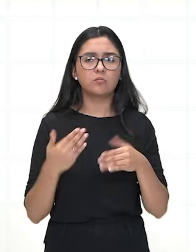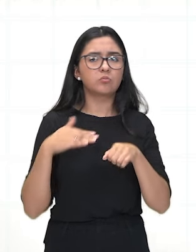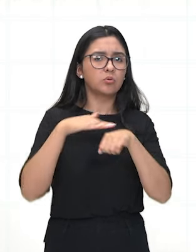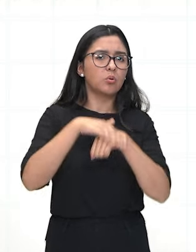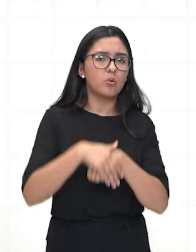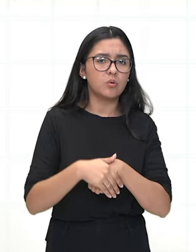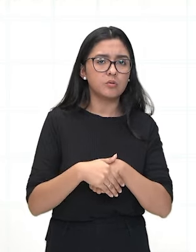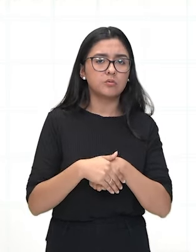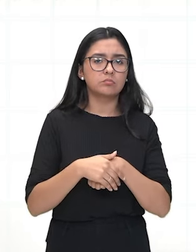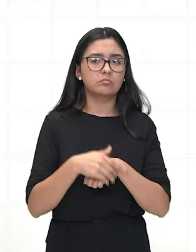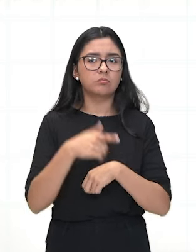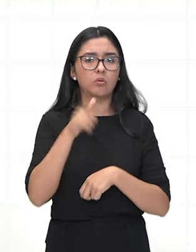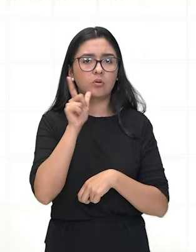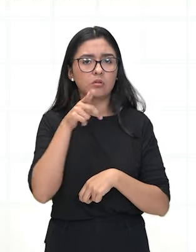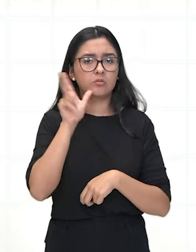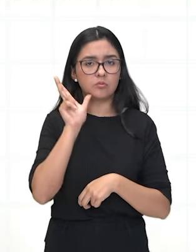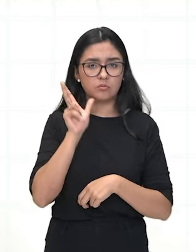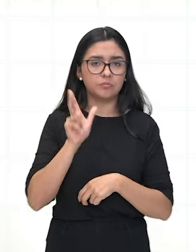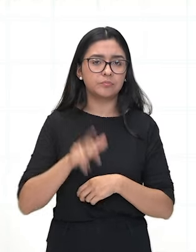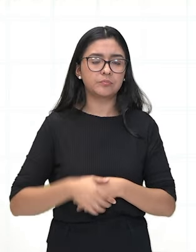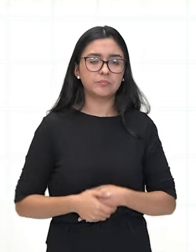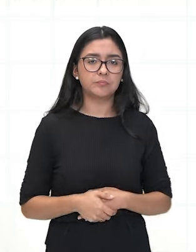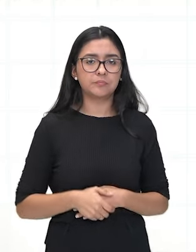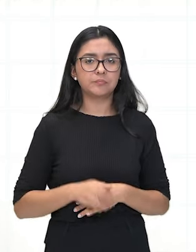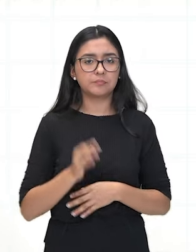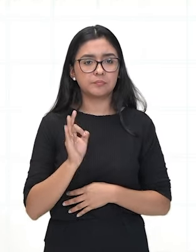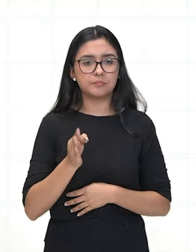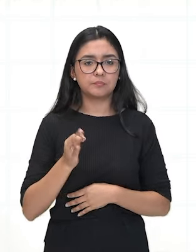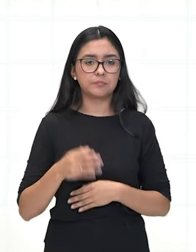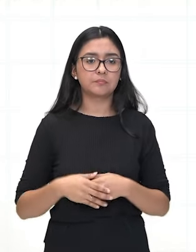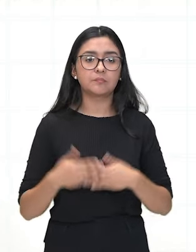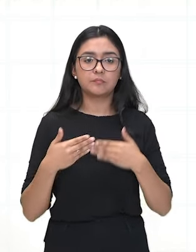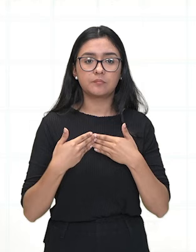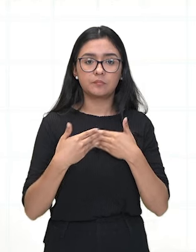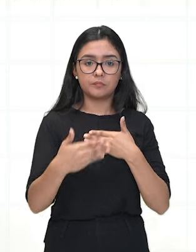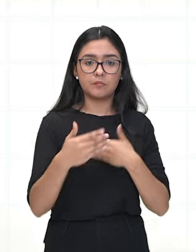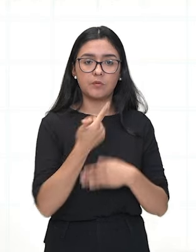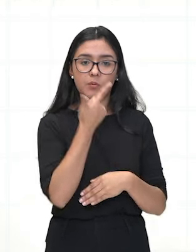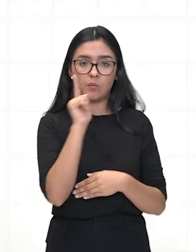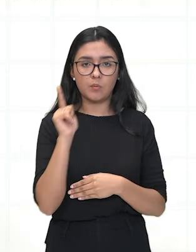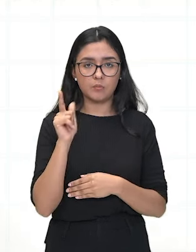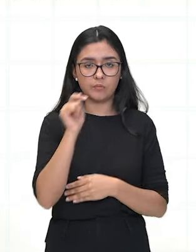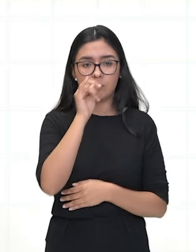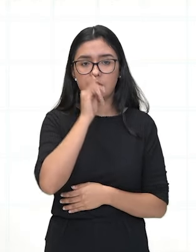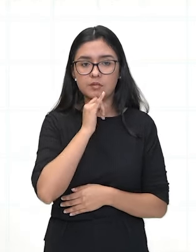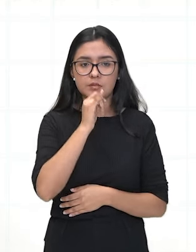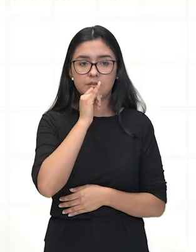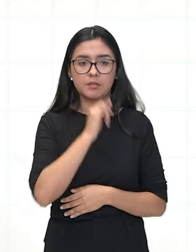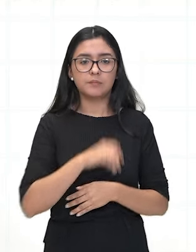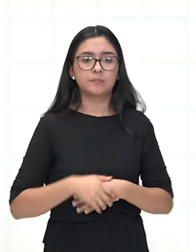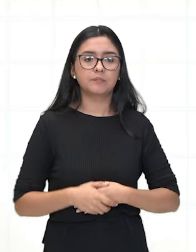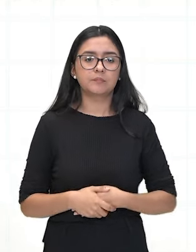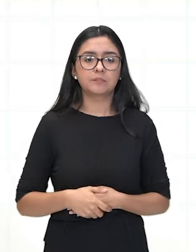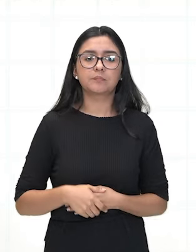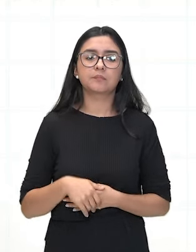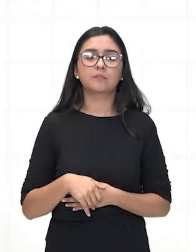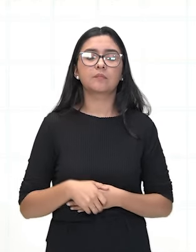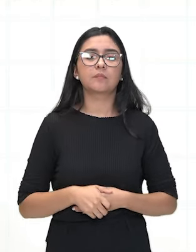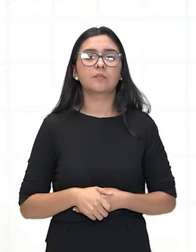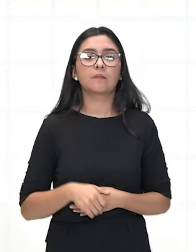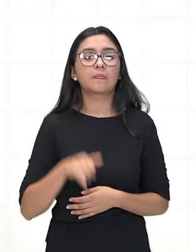ou noite anterior alr vamos ver mais um outro exemplo aqui que é